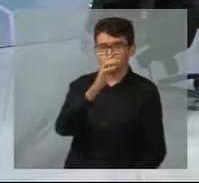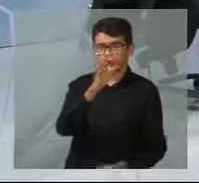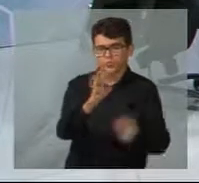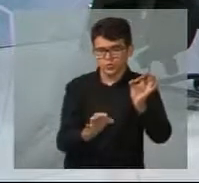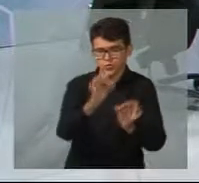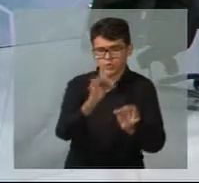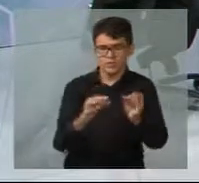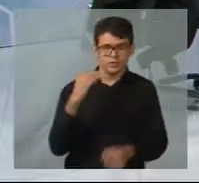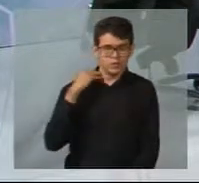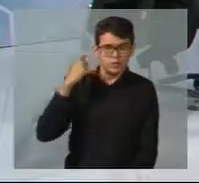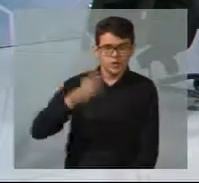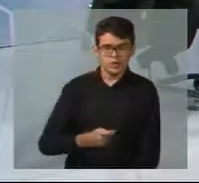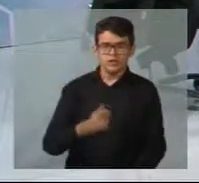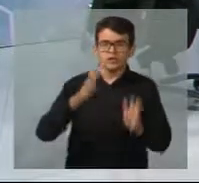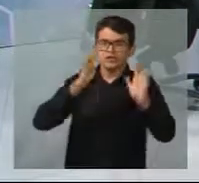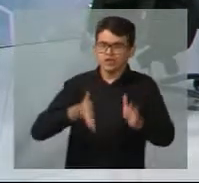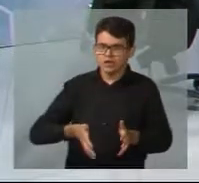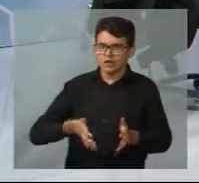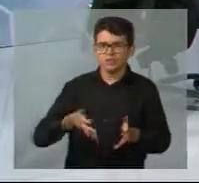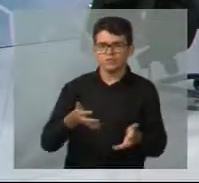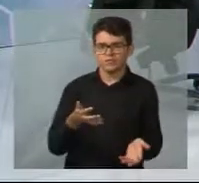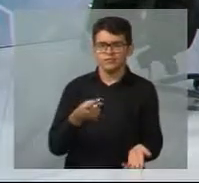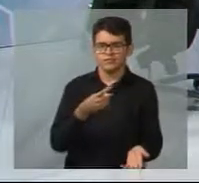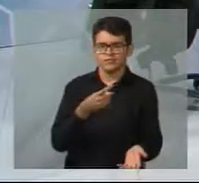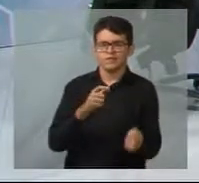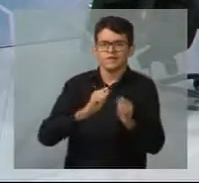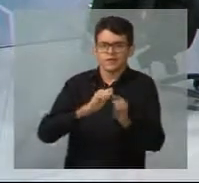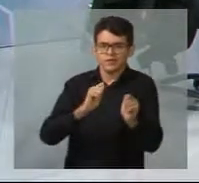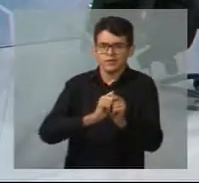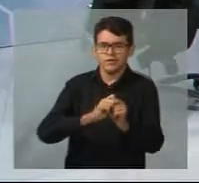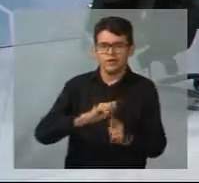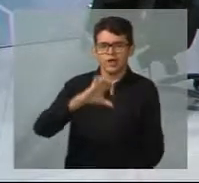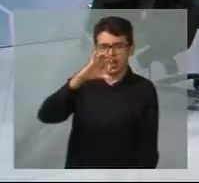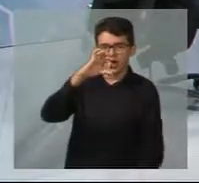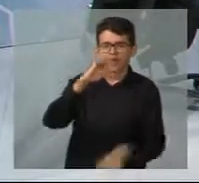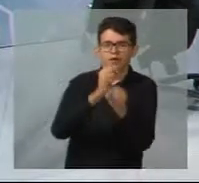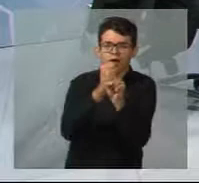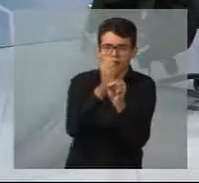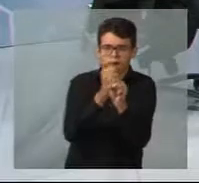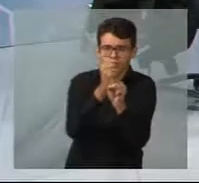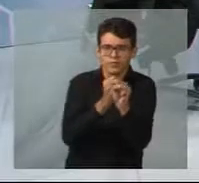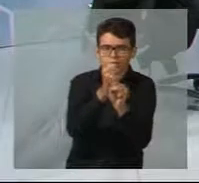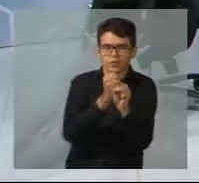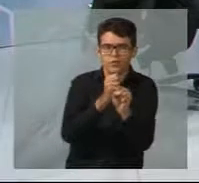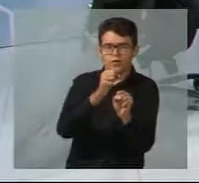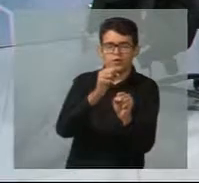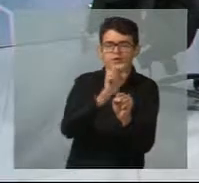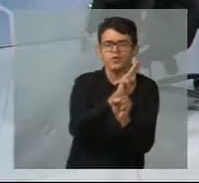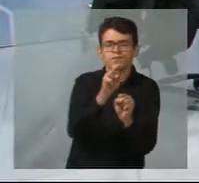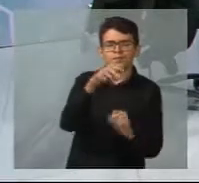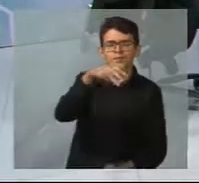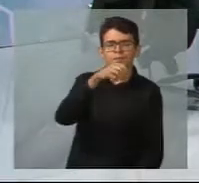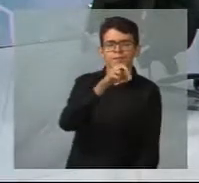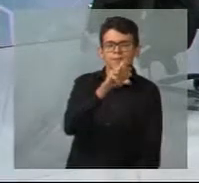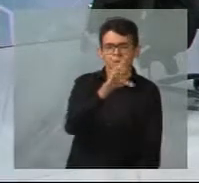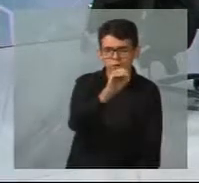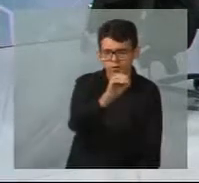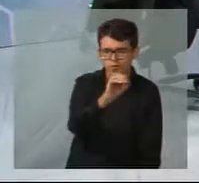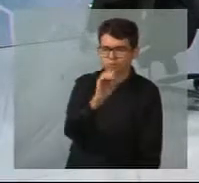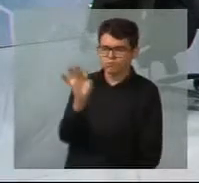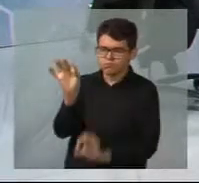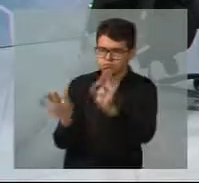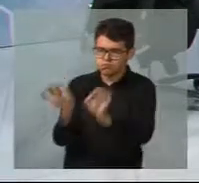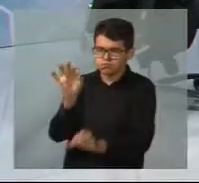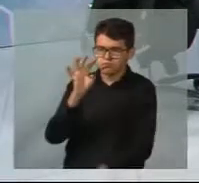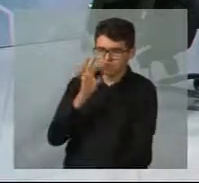tinha sido até mais tolerante, pelo menos na dosimetria da pena. No caso Moro, né? No caso Moro, que é um juiz sabidamente